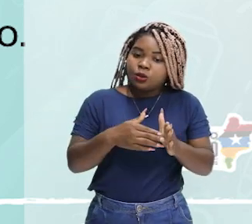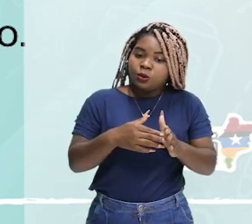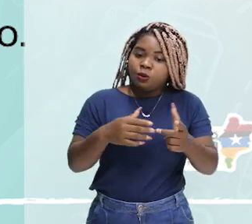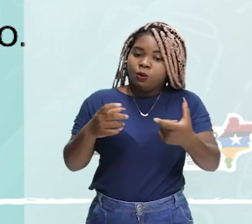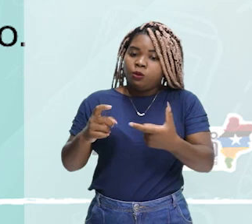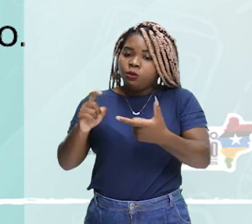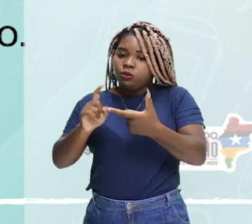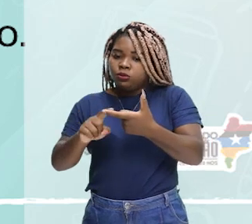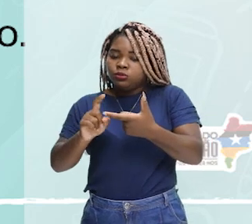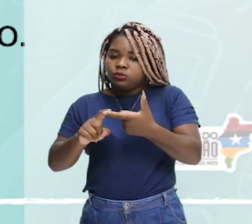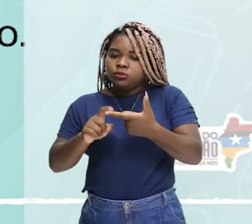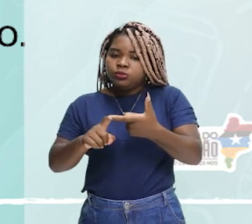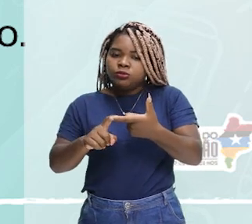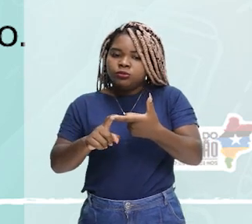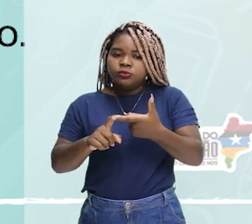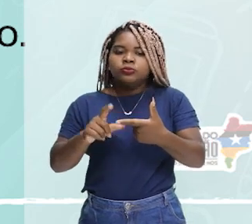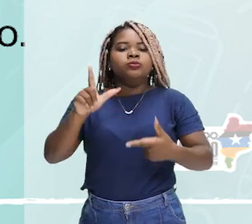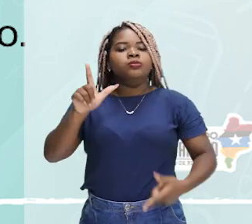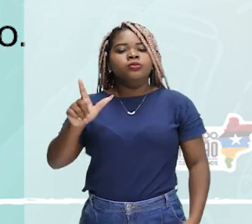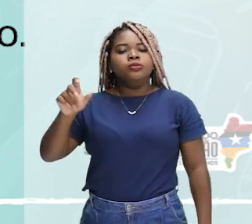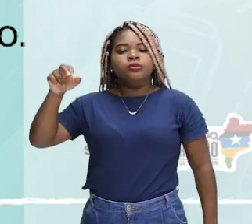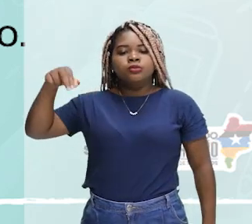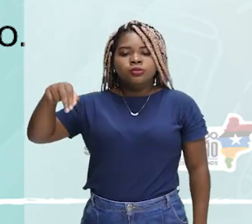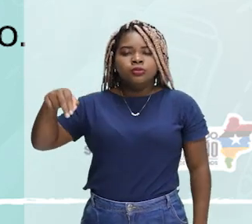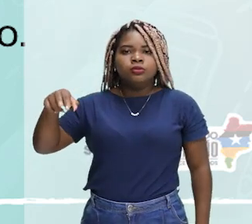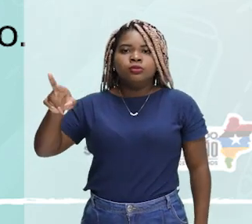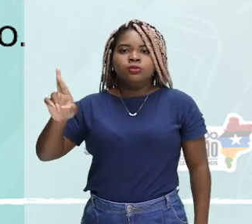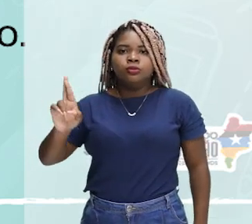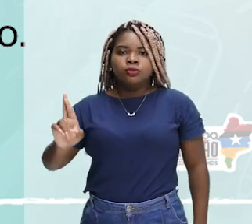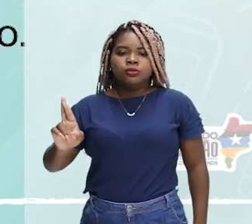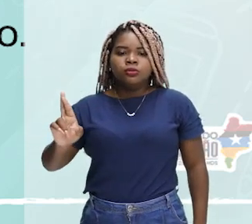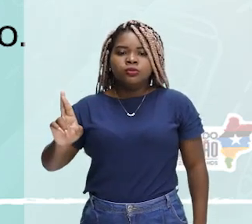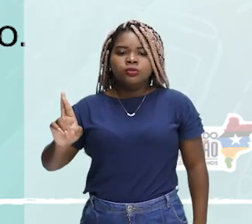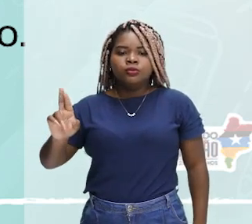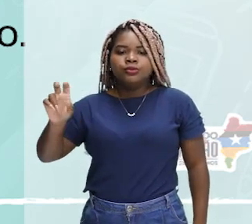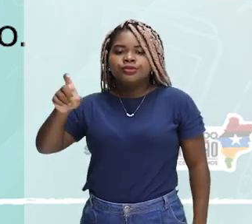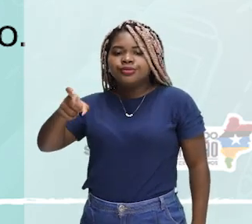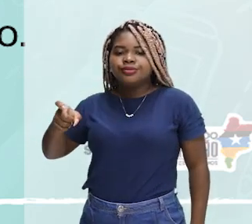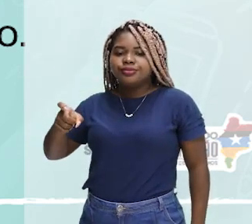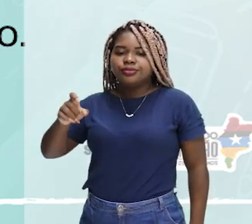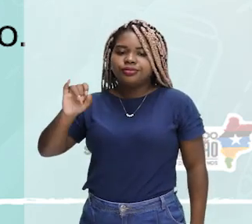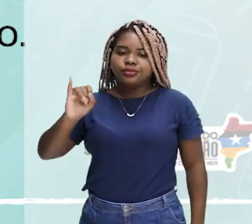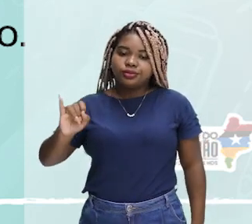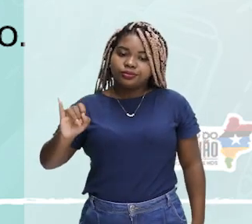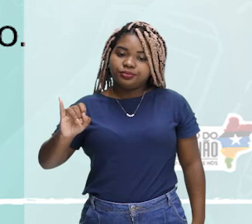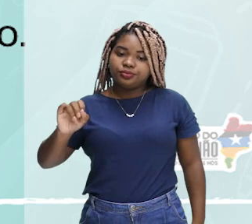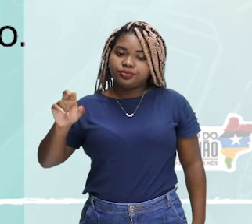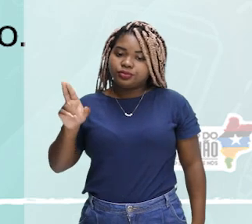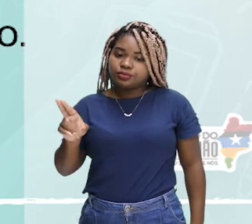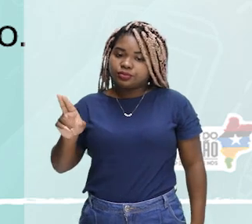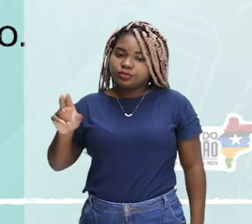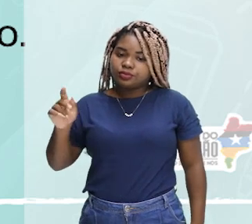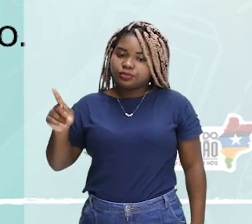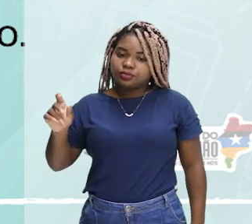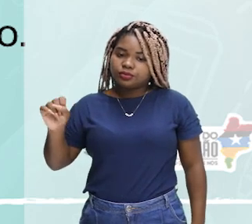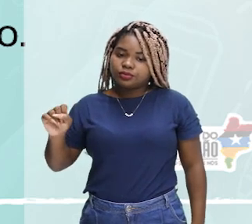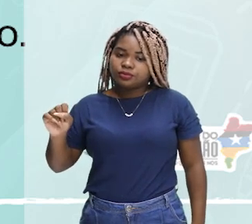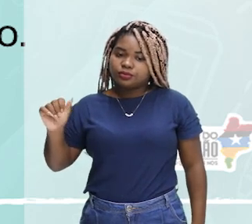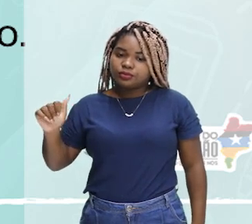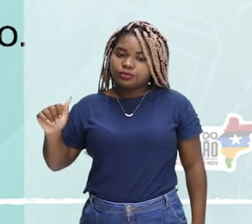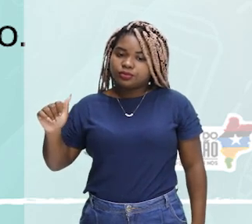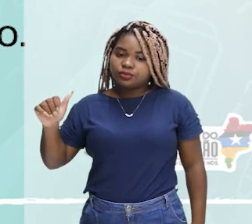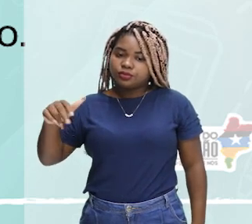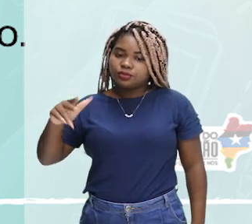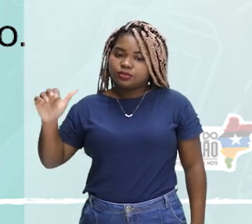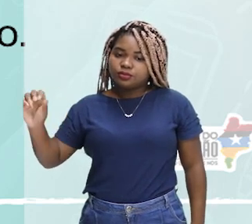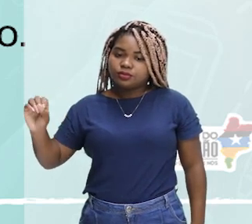sílaba tiver as seguintes terminações: L, N, R, X, I, U, PS,